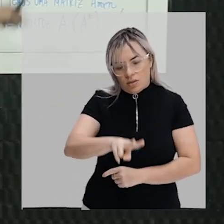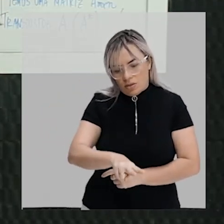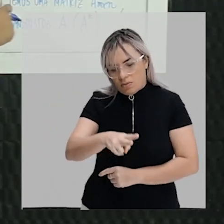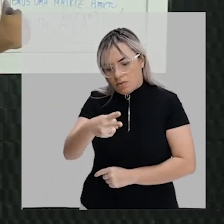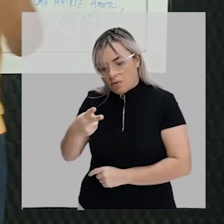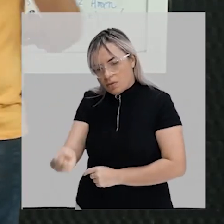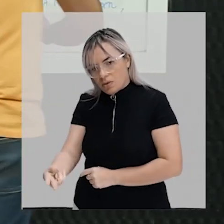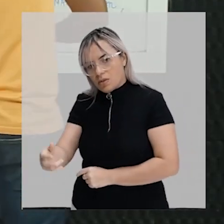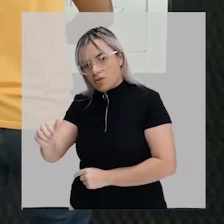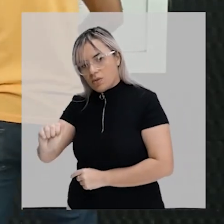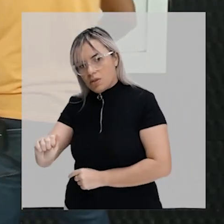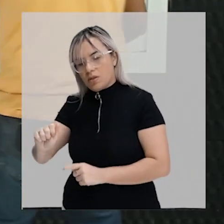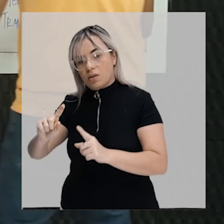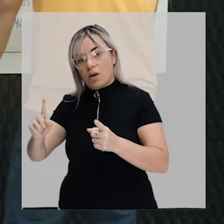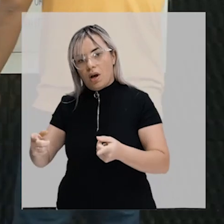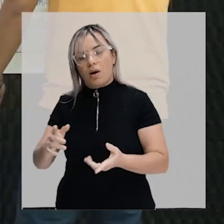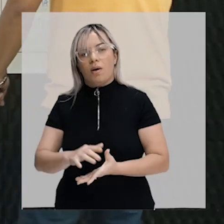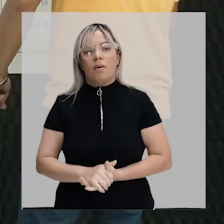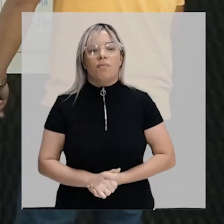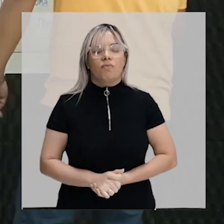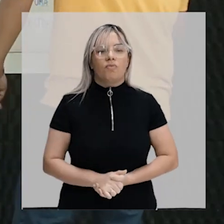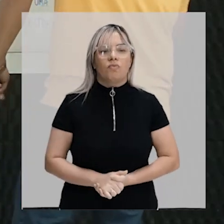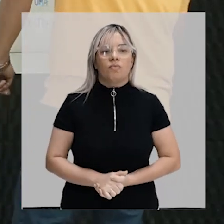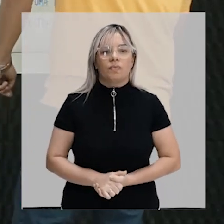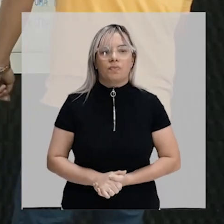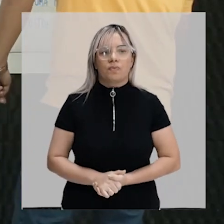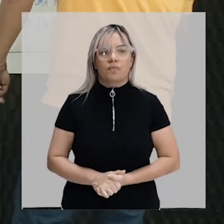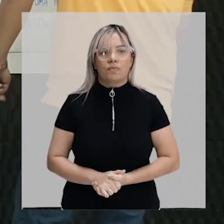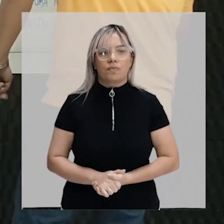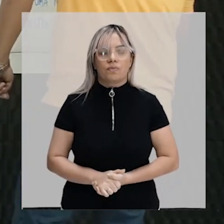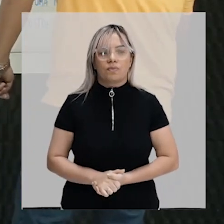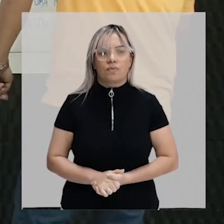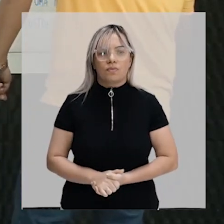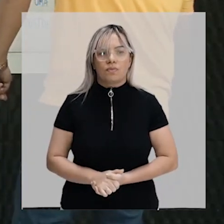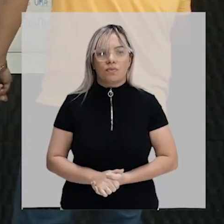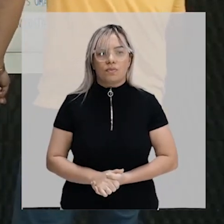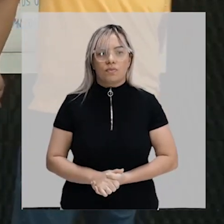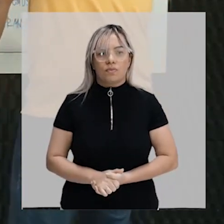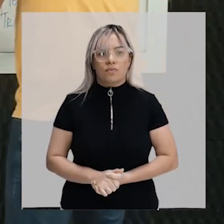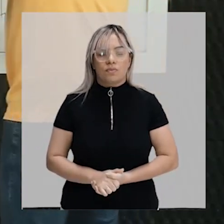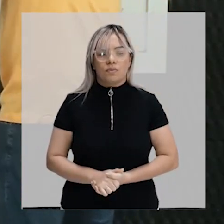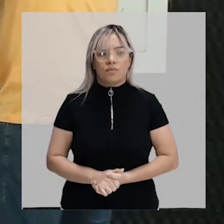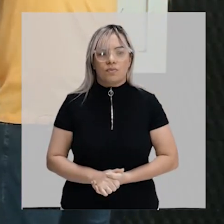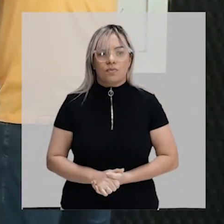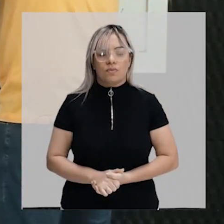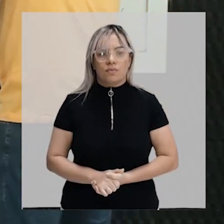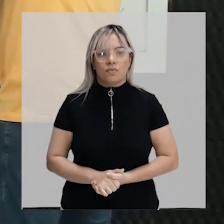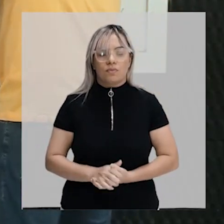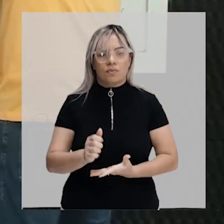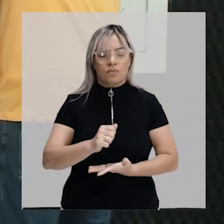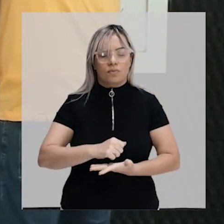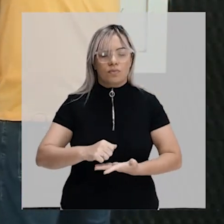tá então a transposta de é a matriz